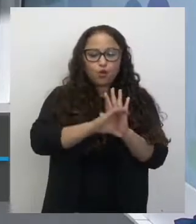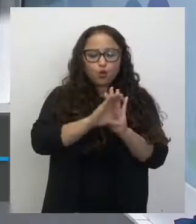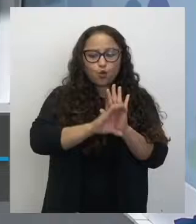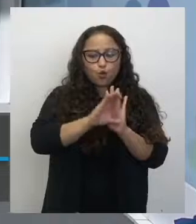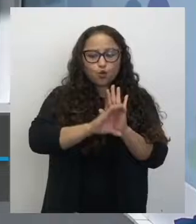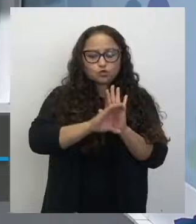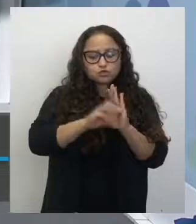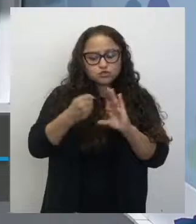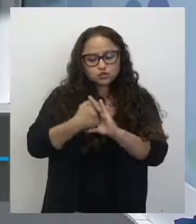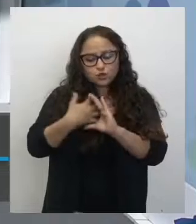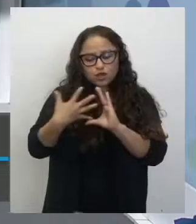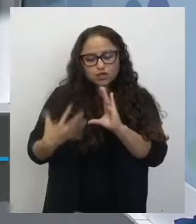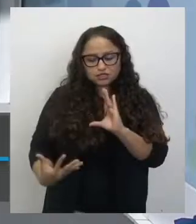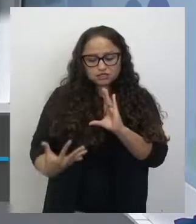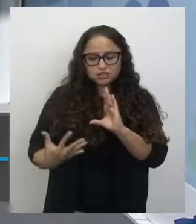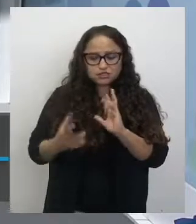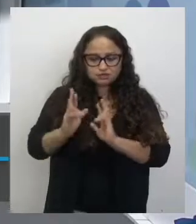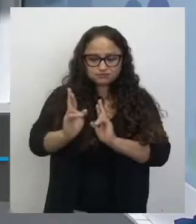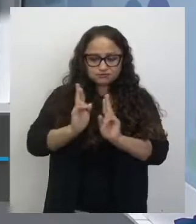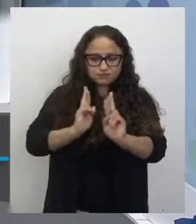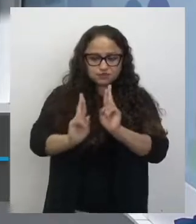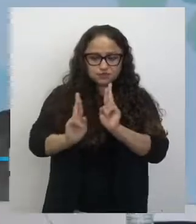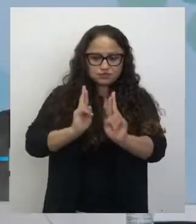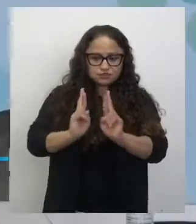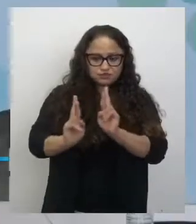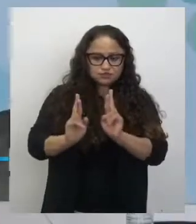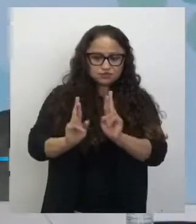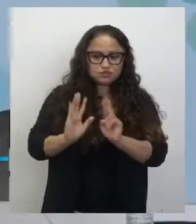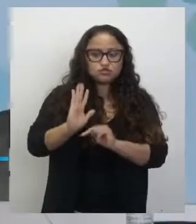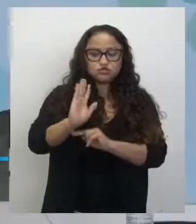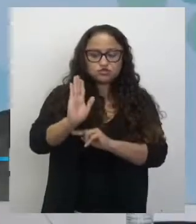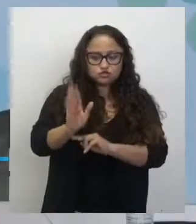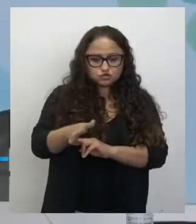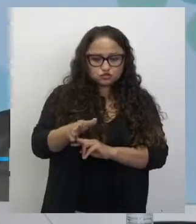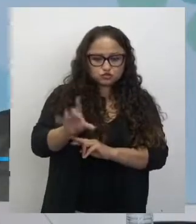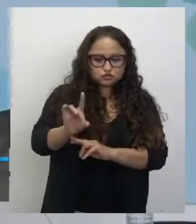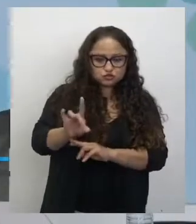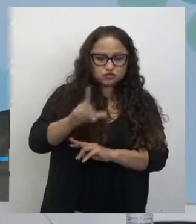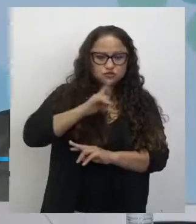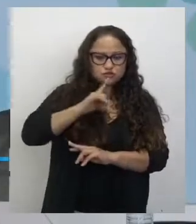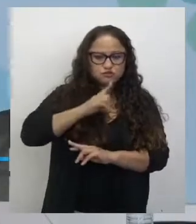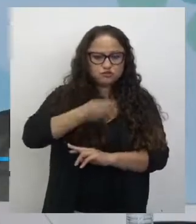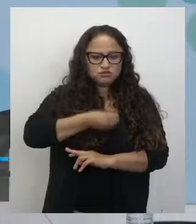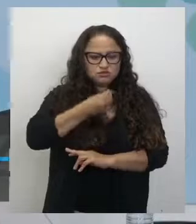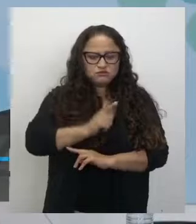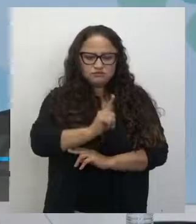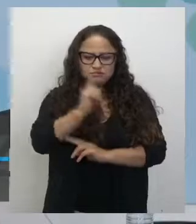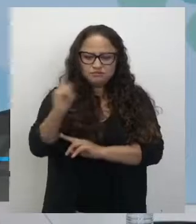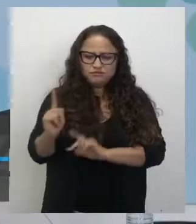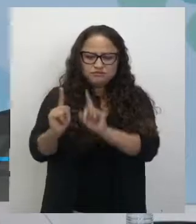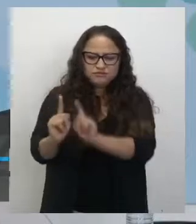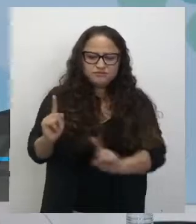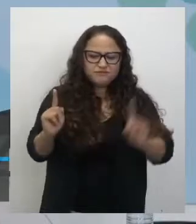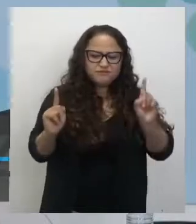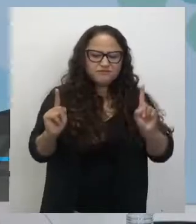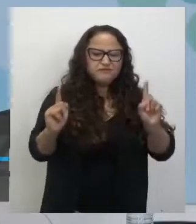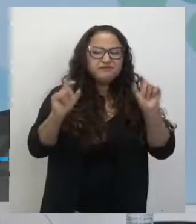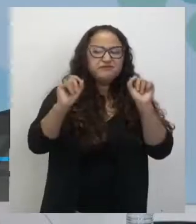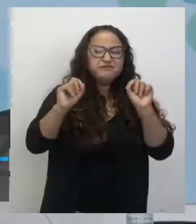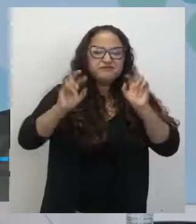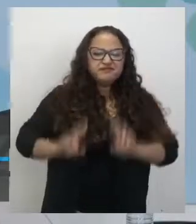Uma categoria relacional, né? Ou seja, ela só existe em relação entre uma e outra pessoa. Agora, o que é